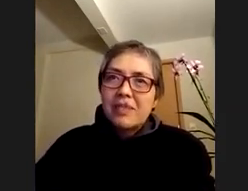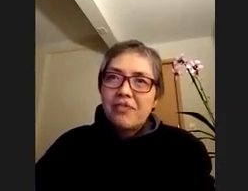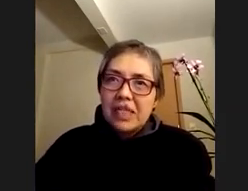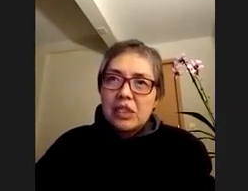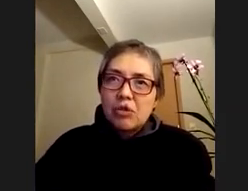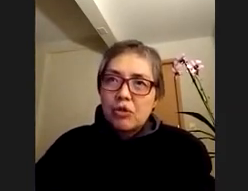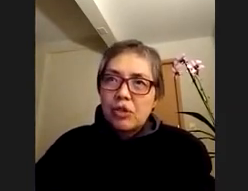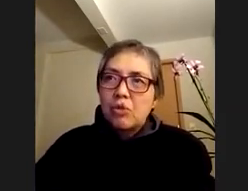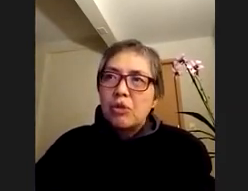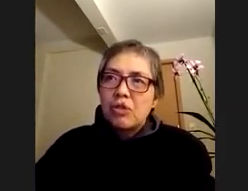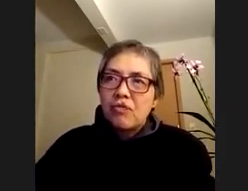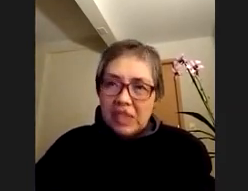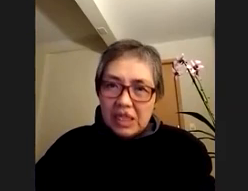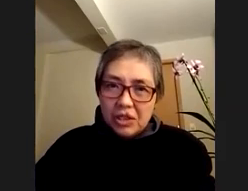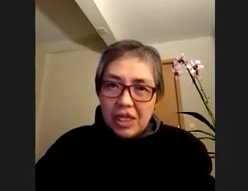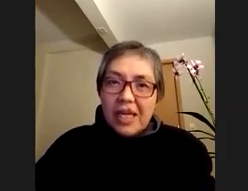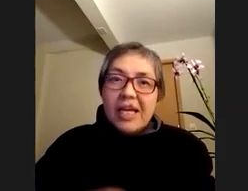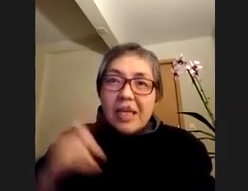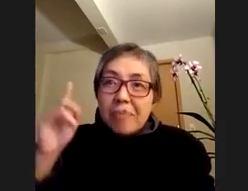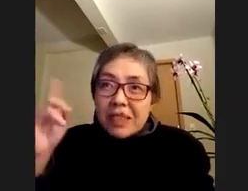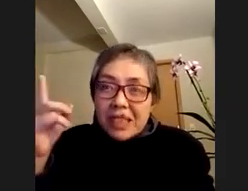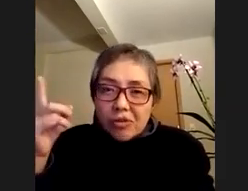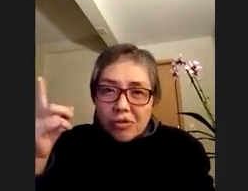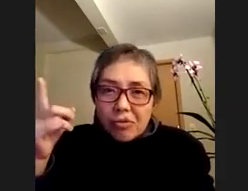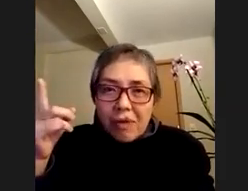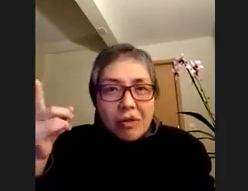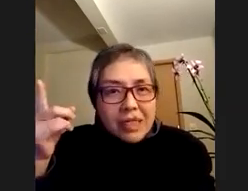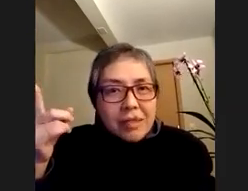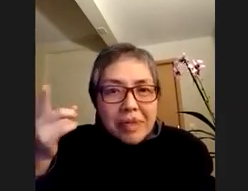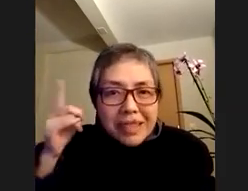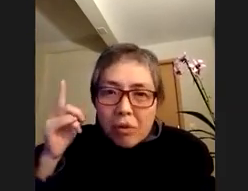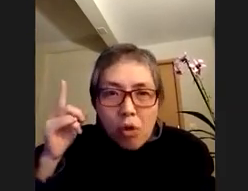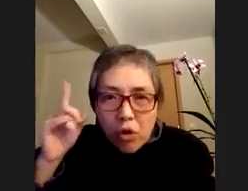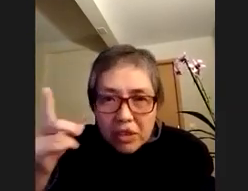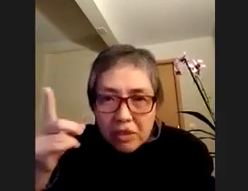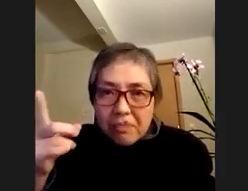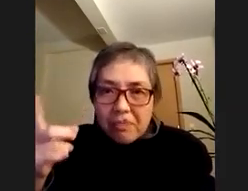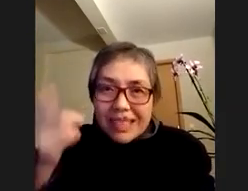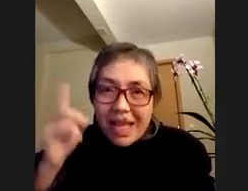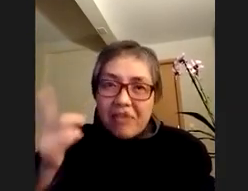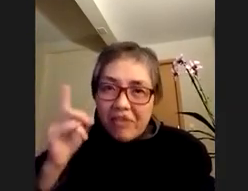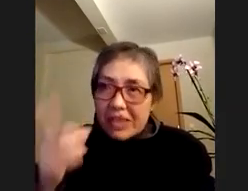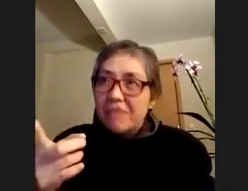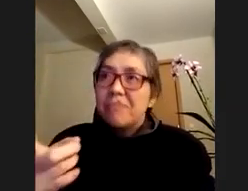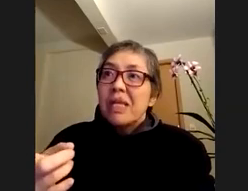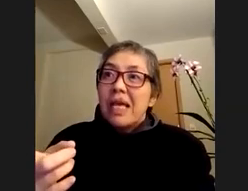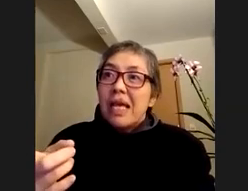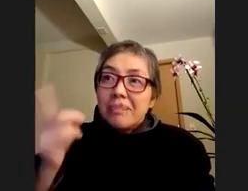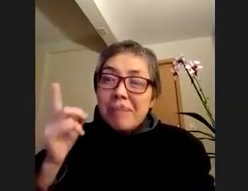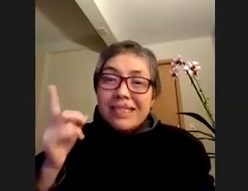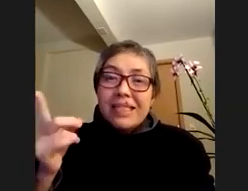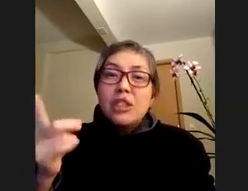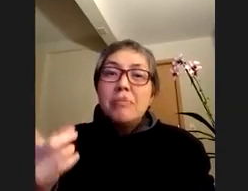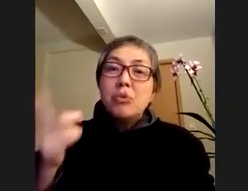para diferentes situações em número suficiente. E é preciso, uma coisa que as empresas não gostam, mas devem fazer, é